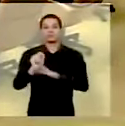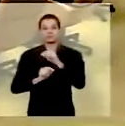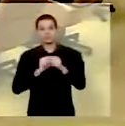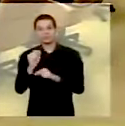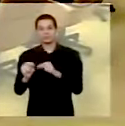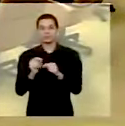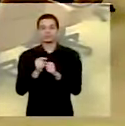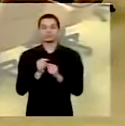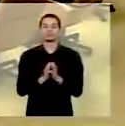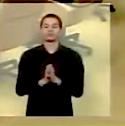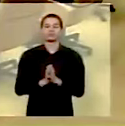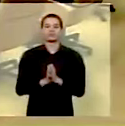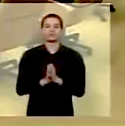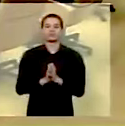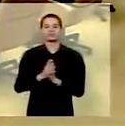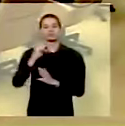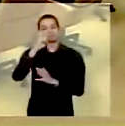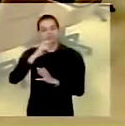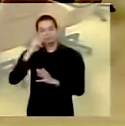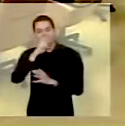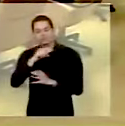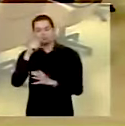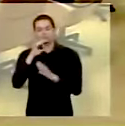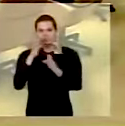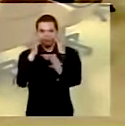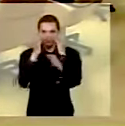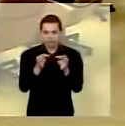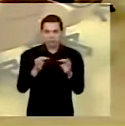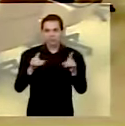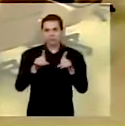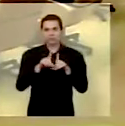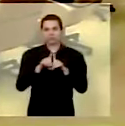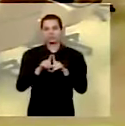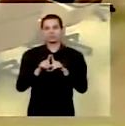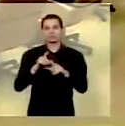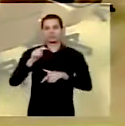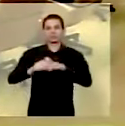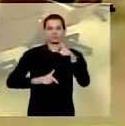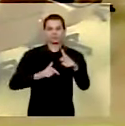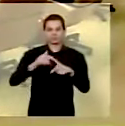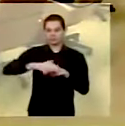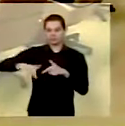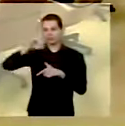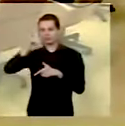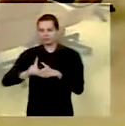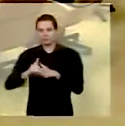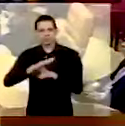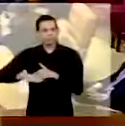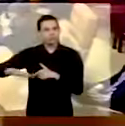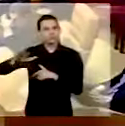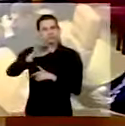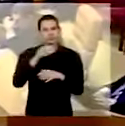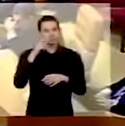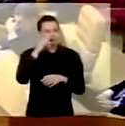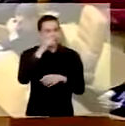ter sua incolumidade observada, assim como as demais carreiras jurídicas. Não se